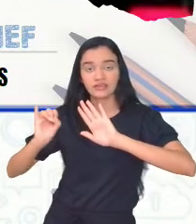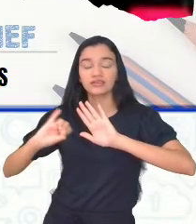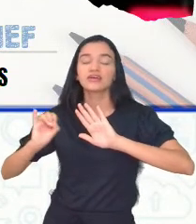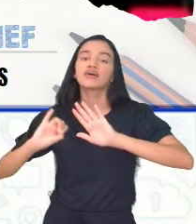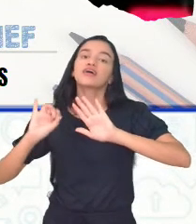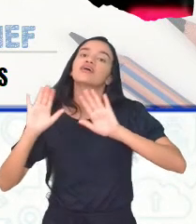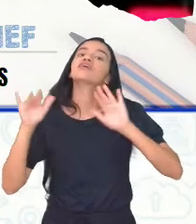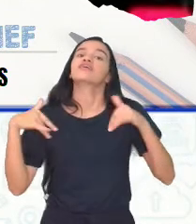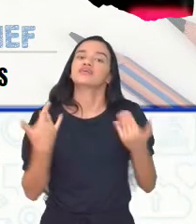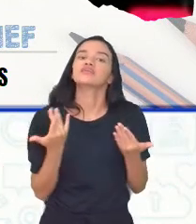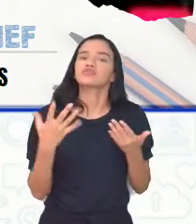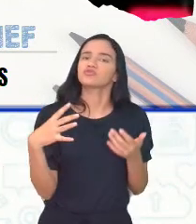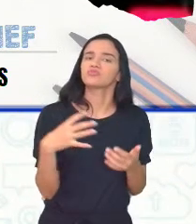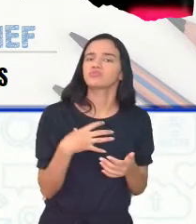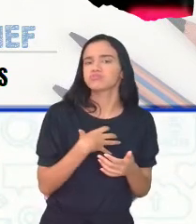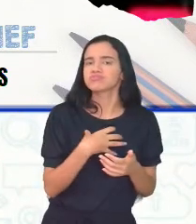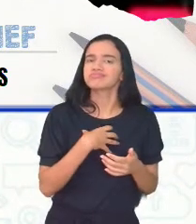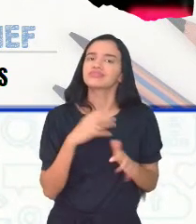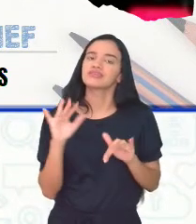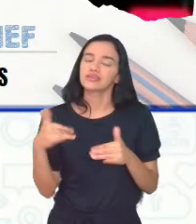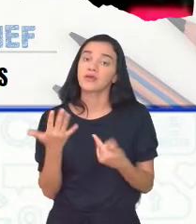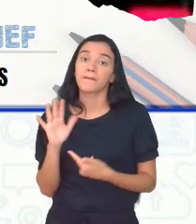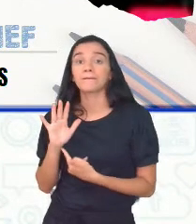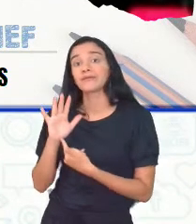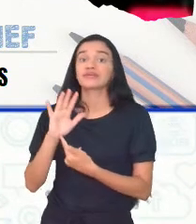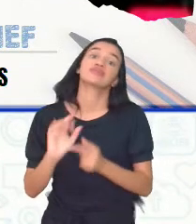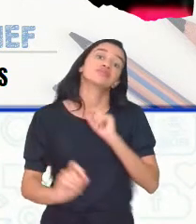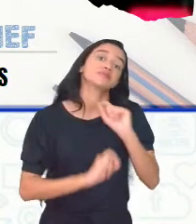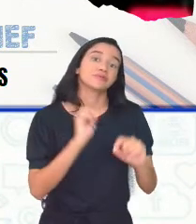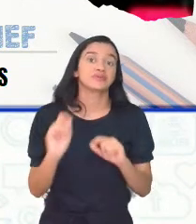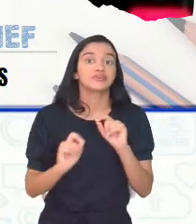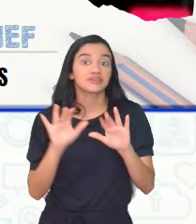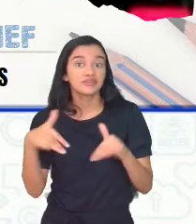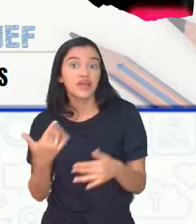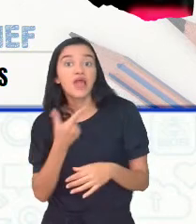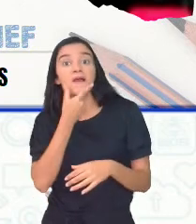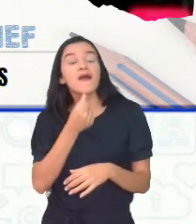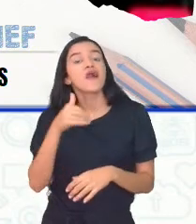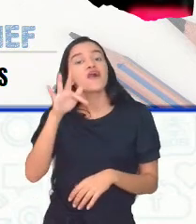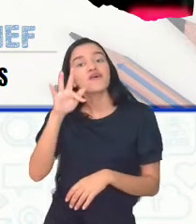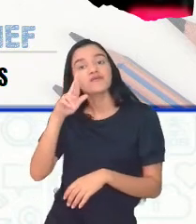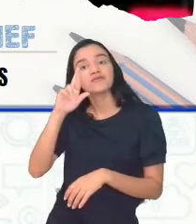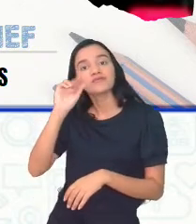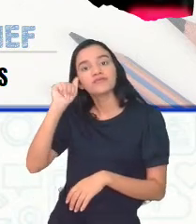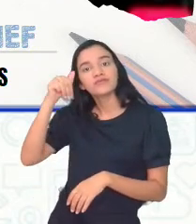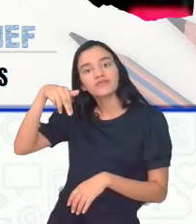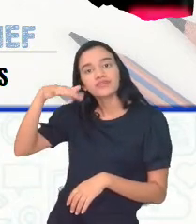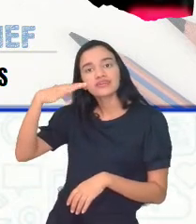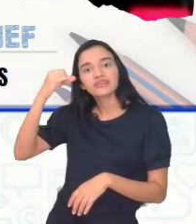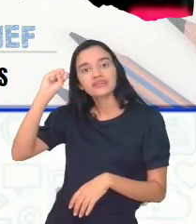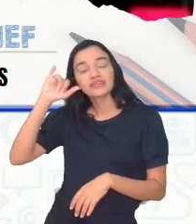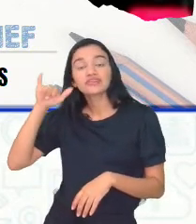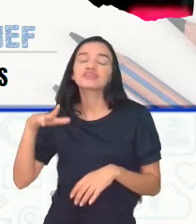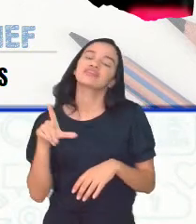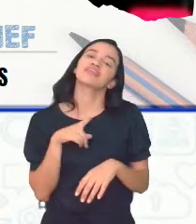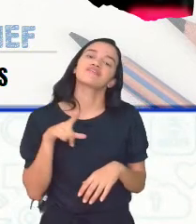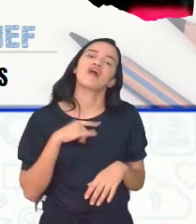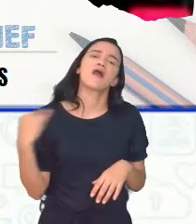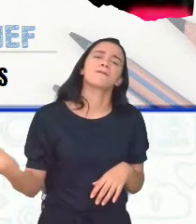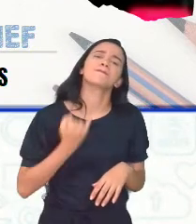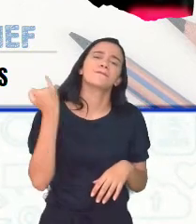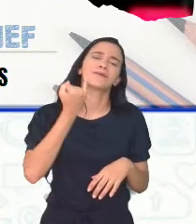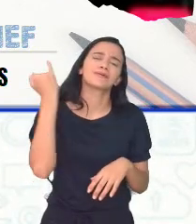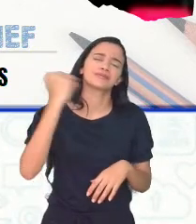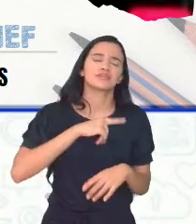Itamaracá. E nesse sentido, aparece a figura do Francisco Brenan, que teve uma importância muito grande